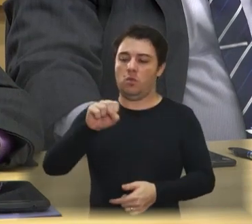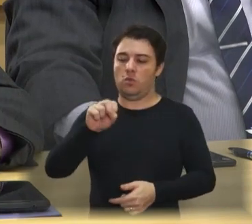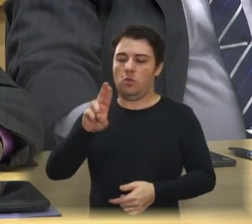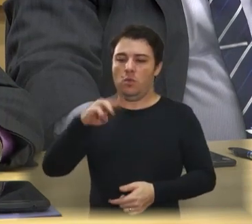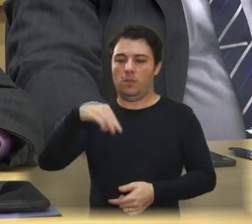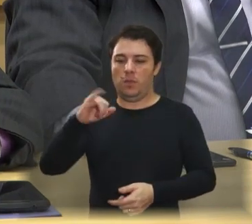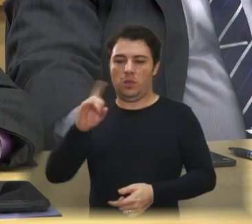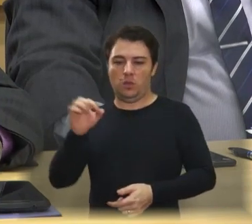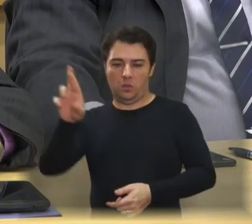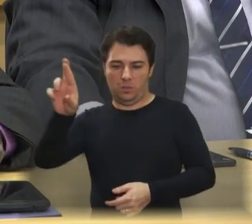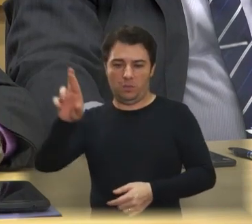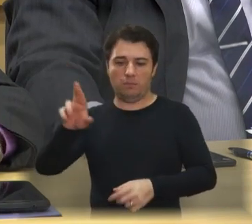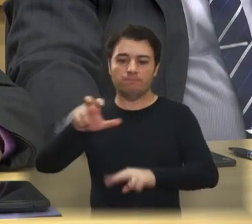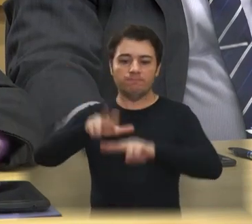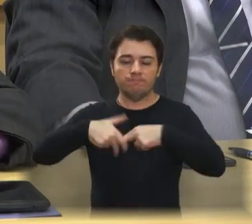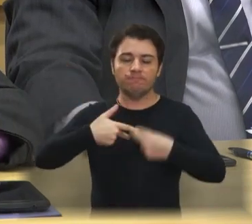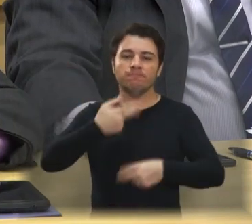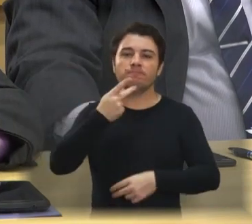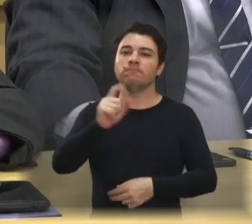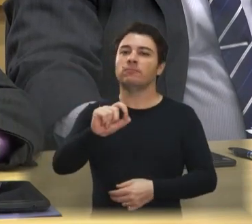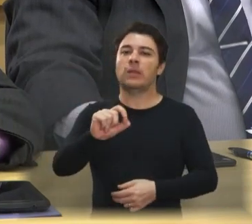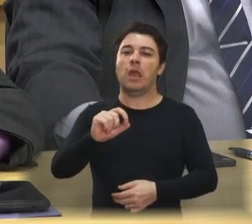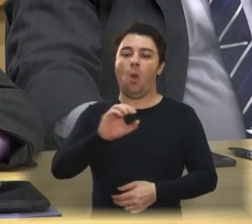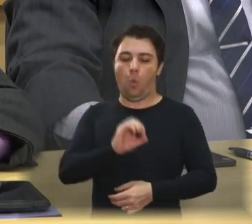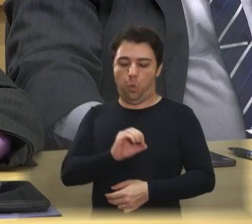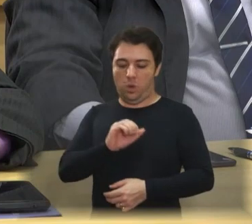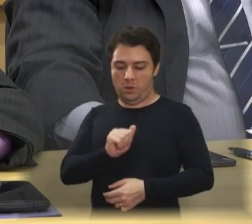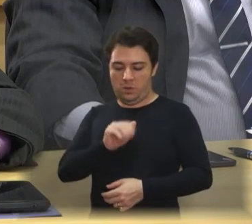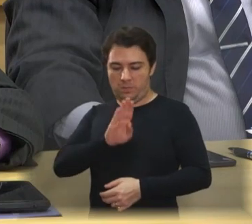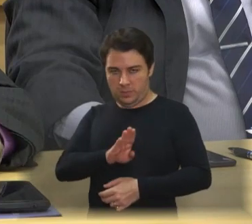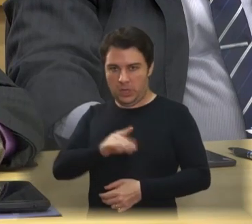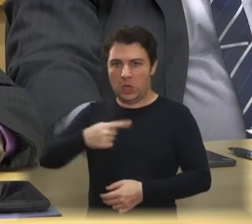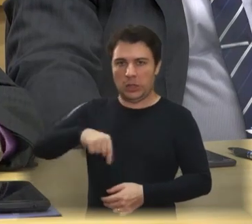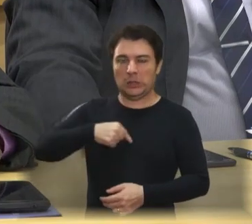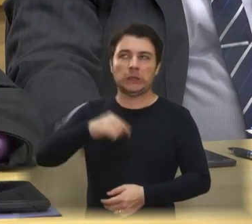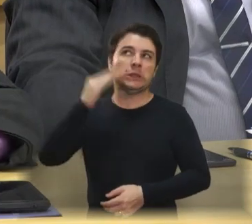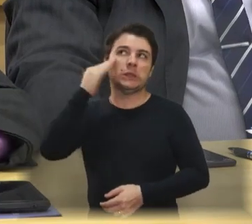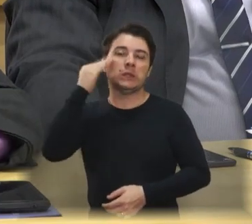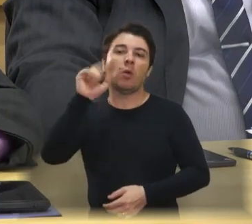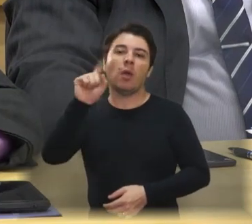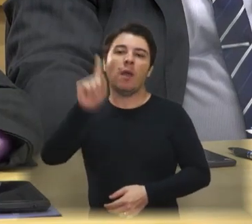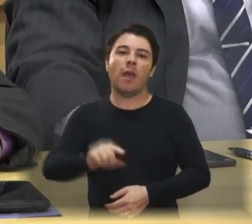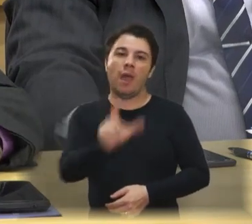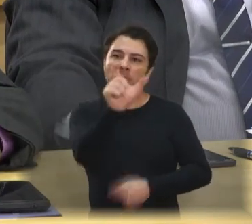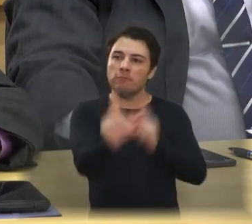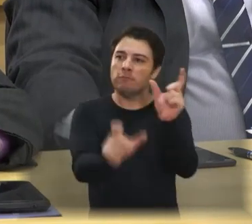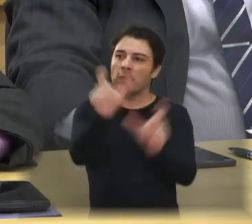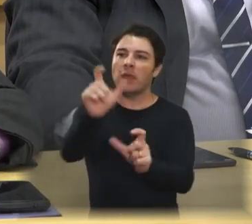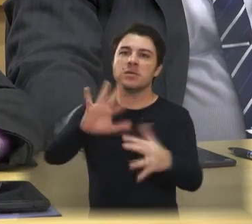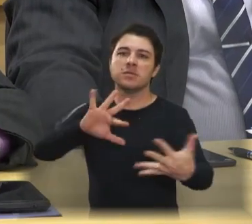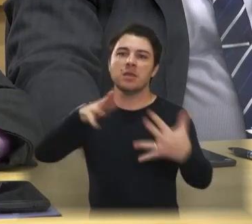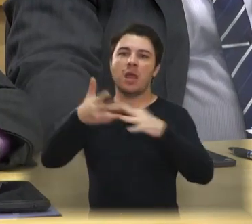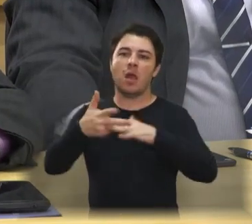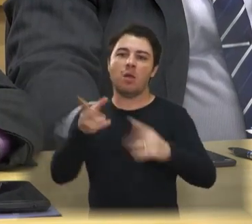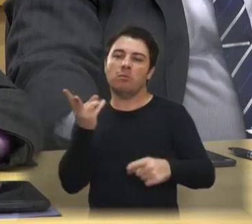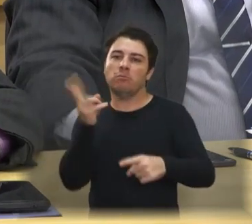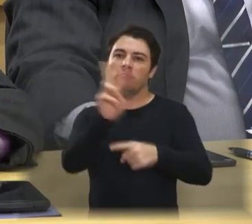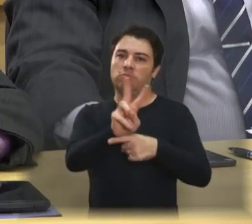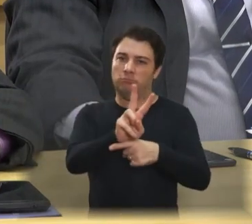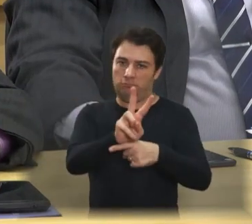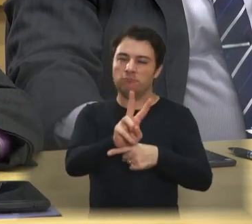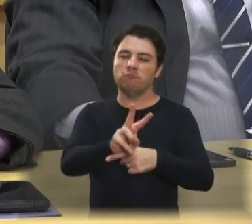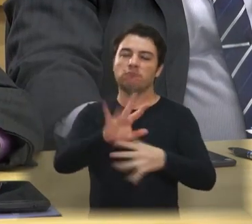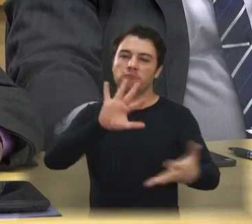considerações que nós entendemos enquanto Ordem dos Advogados do Brasil né que a defesa do cidadão do Estado democrático de